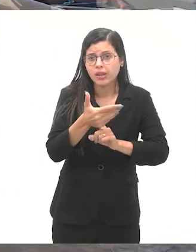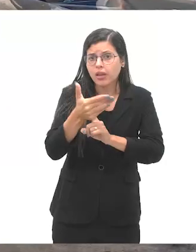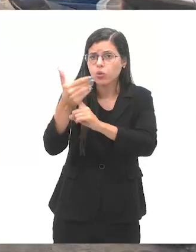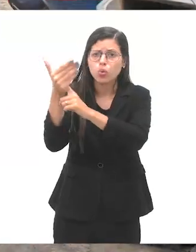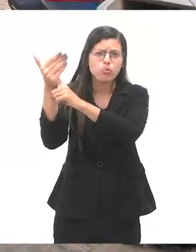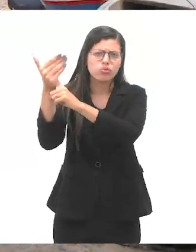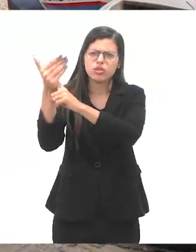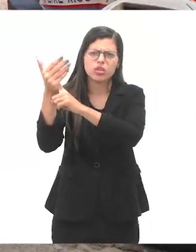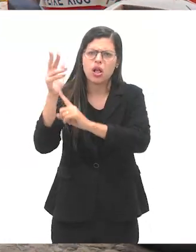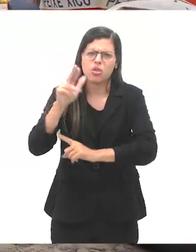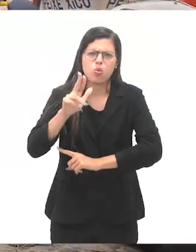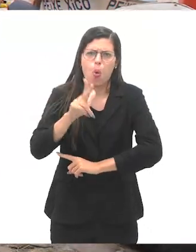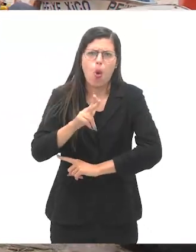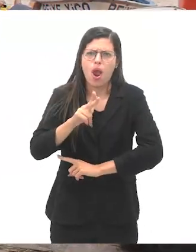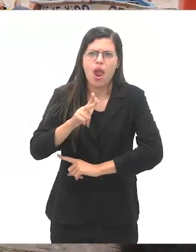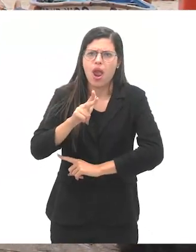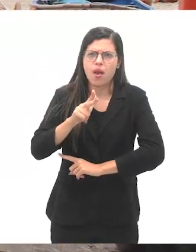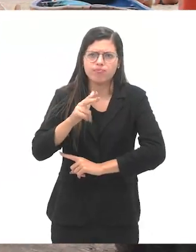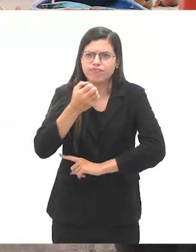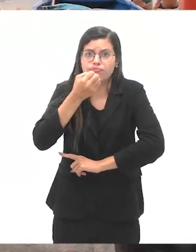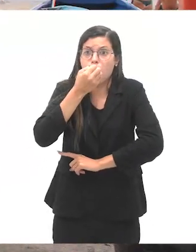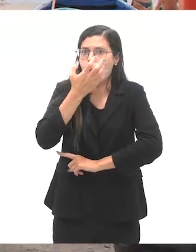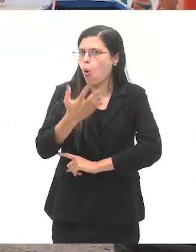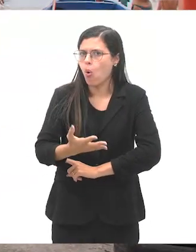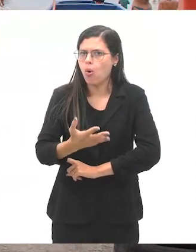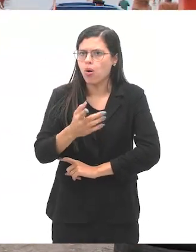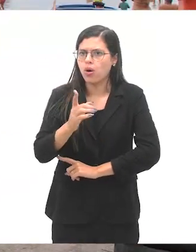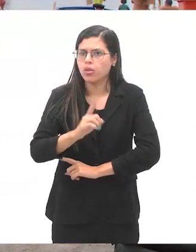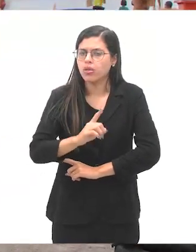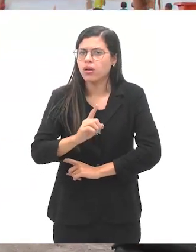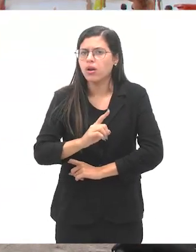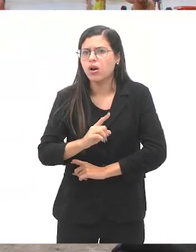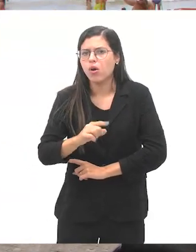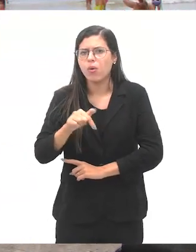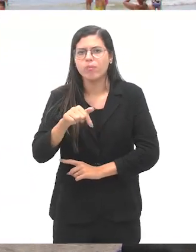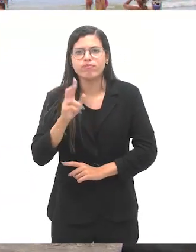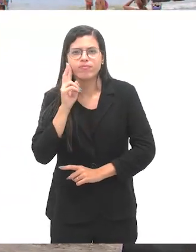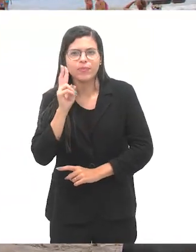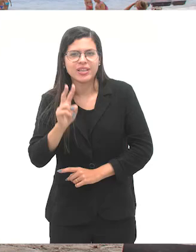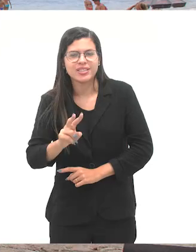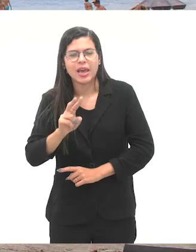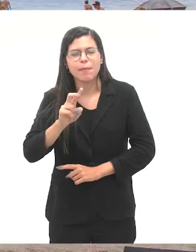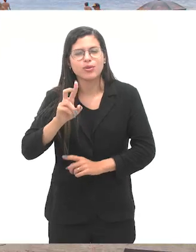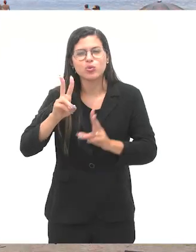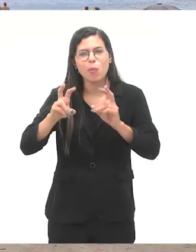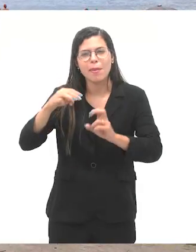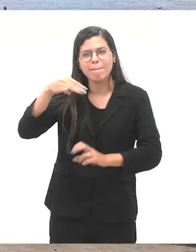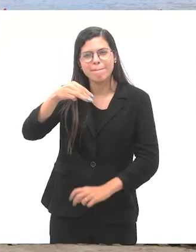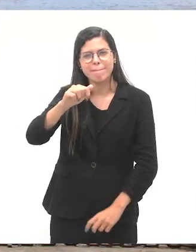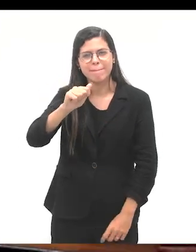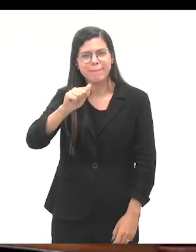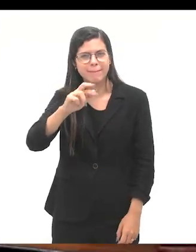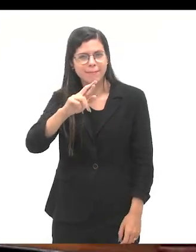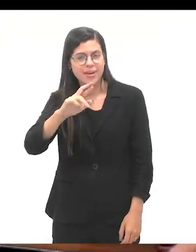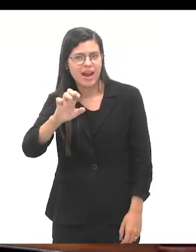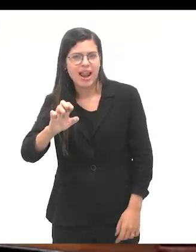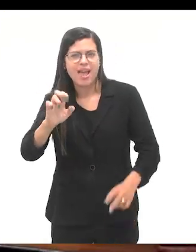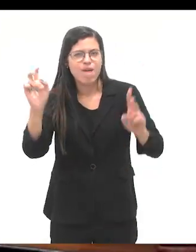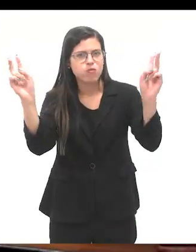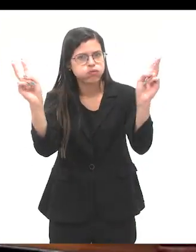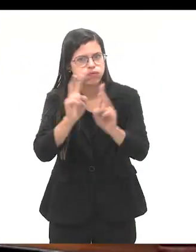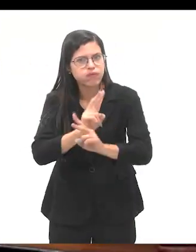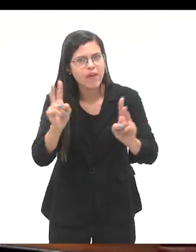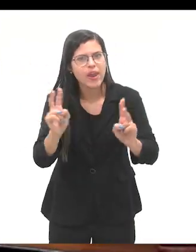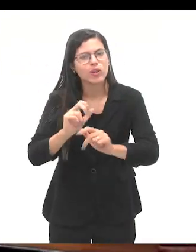aquela tecnologia muito rústica, né? Que o pescador, a maré está correndo bem, a ressaca vai chegar, os ventos vão